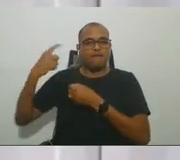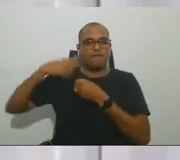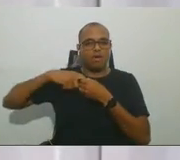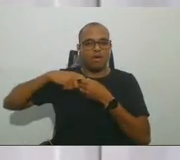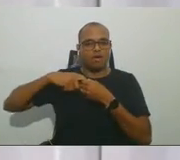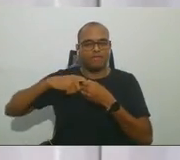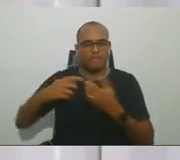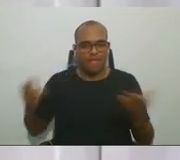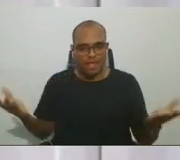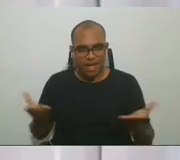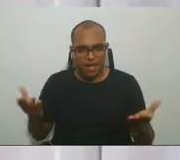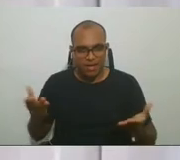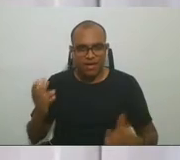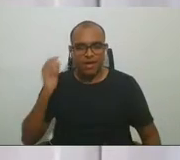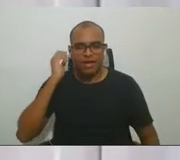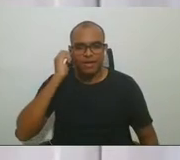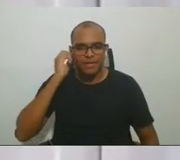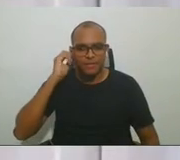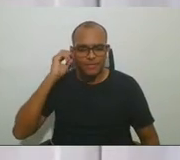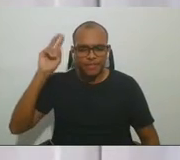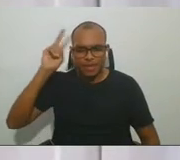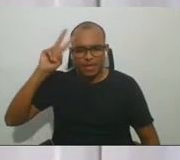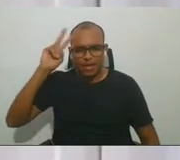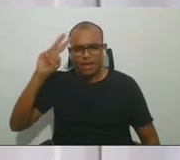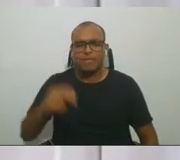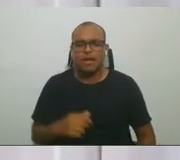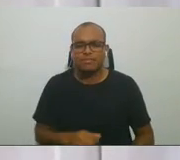uma questão entre as noções de neoliberalismo.